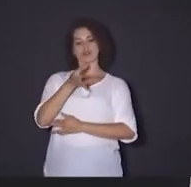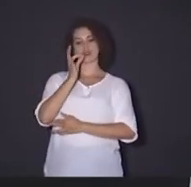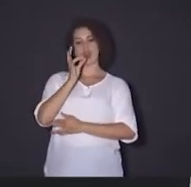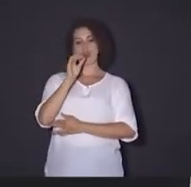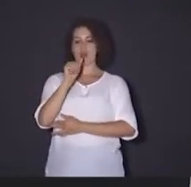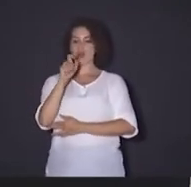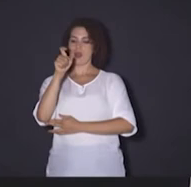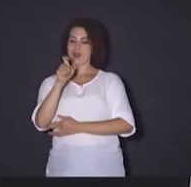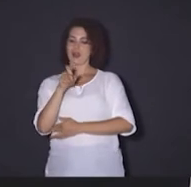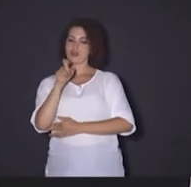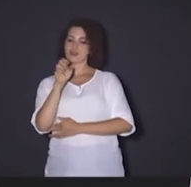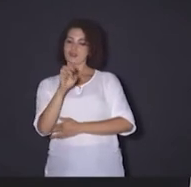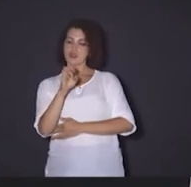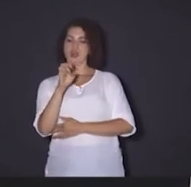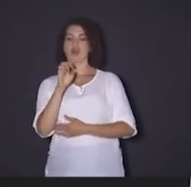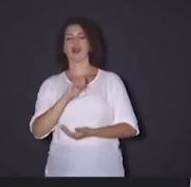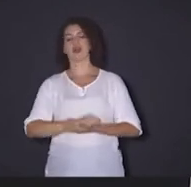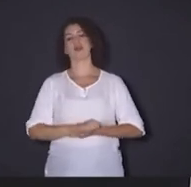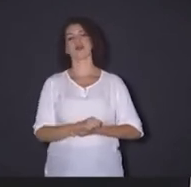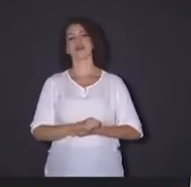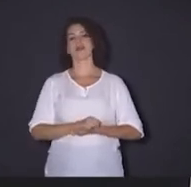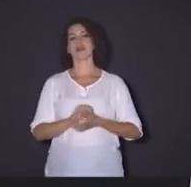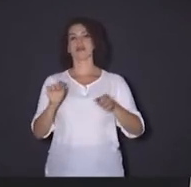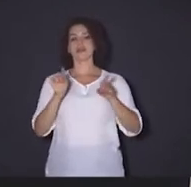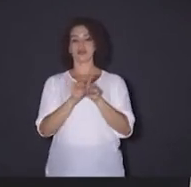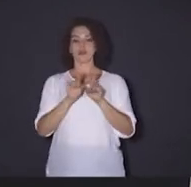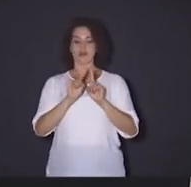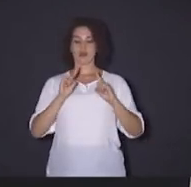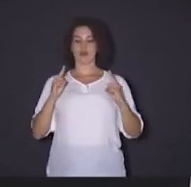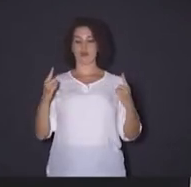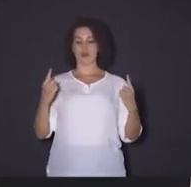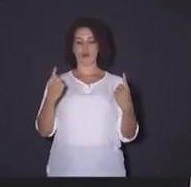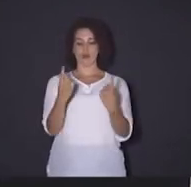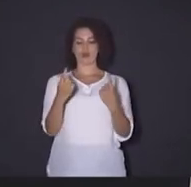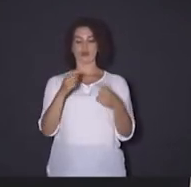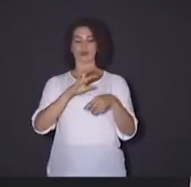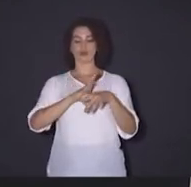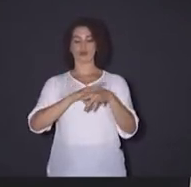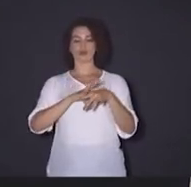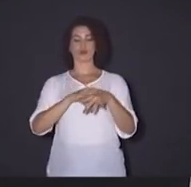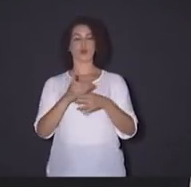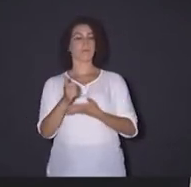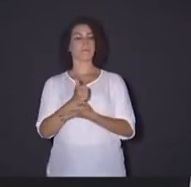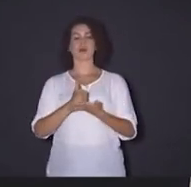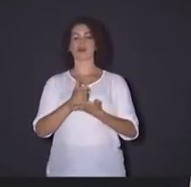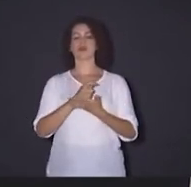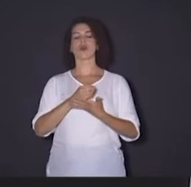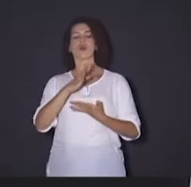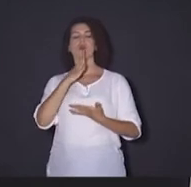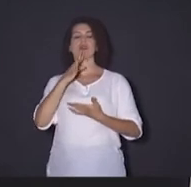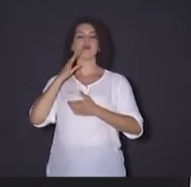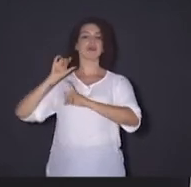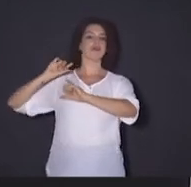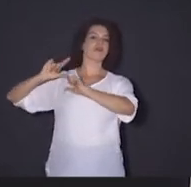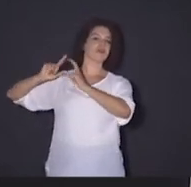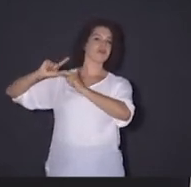axé a gente faz rodas de curas baseada na no conhecimento tradicional